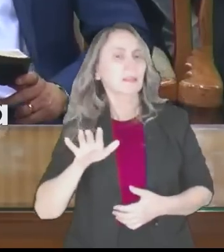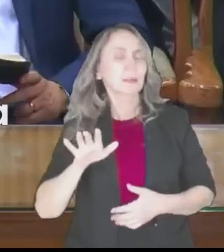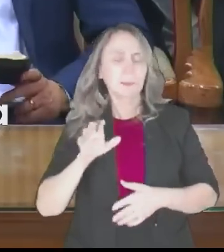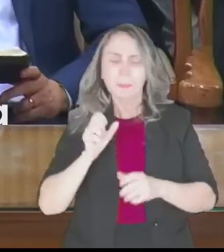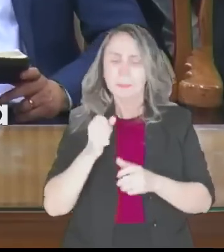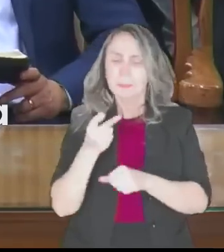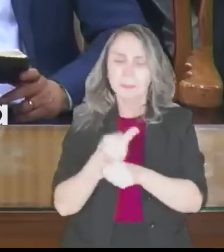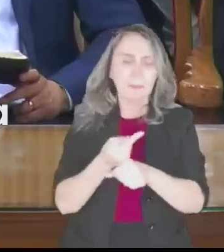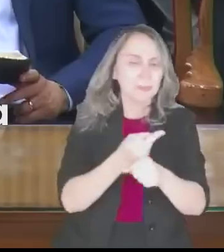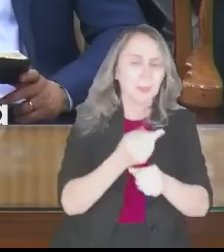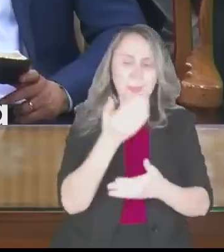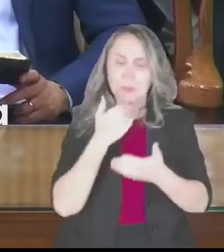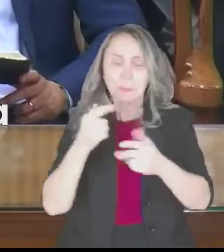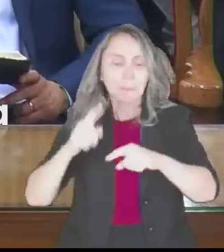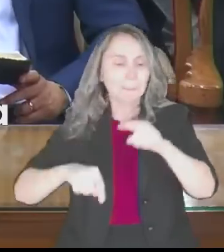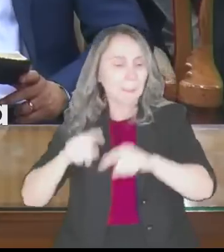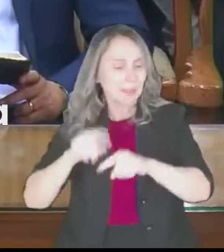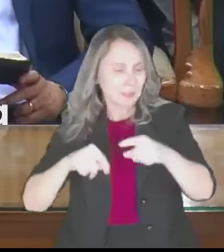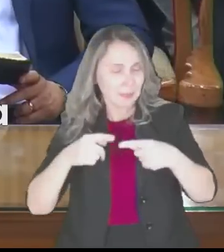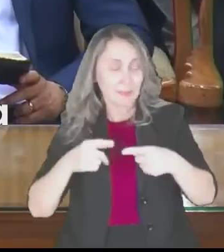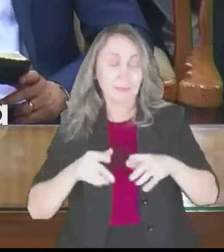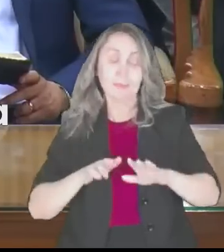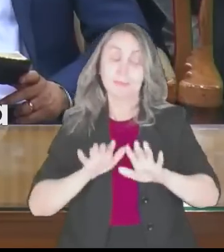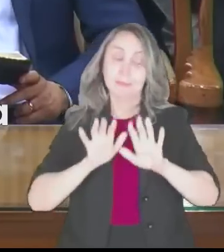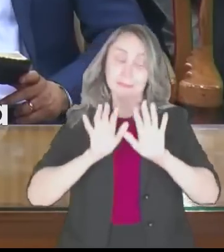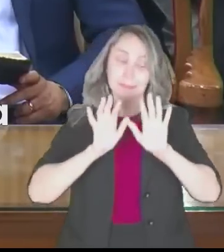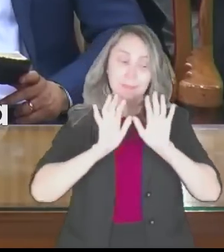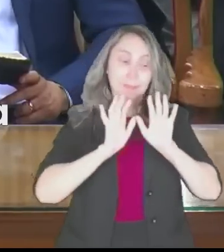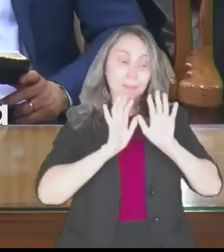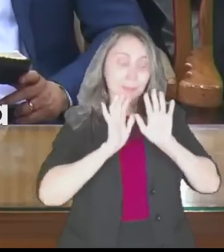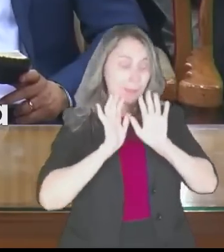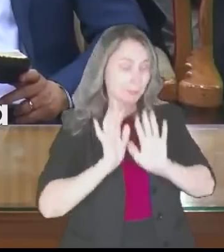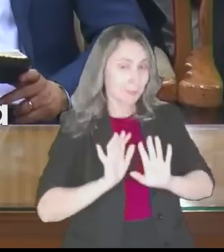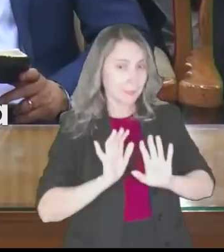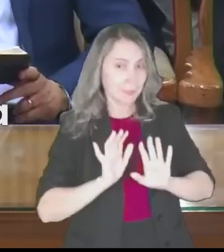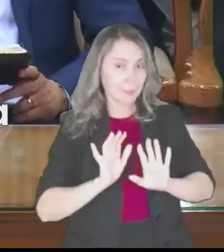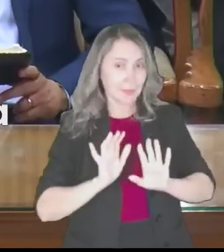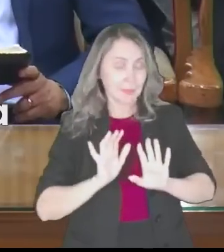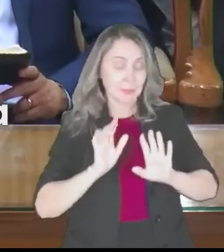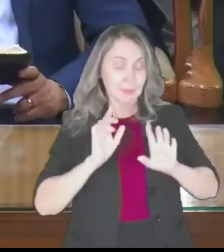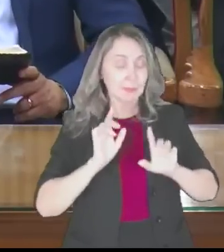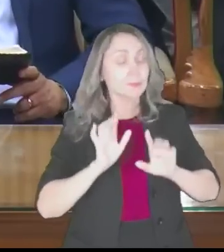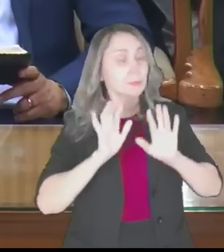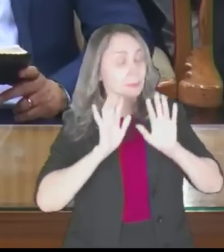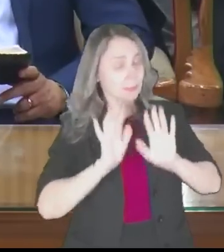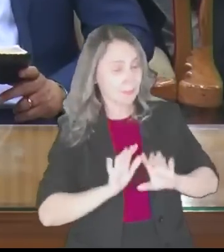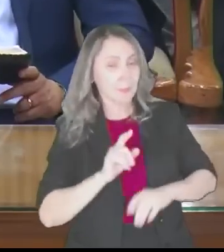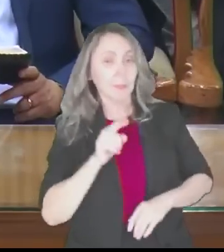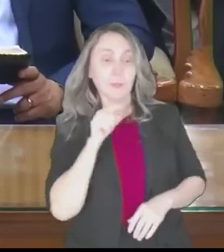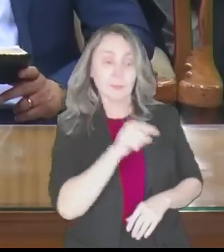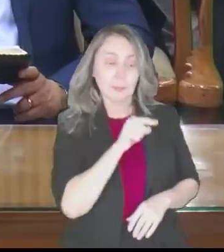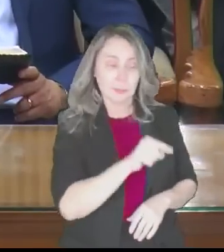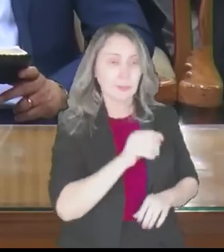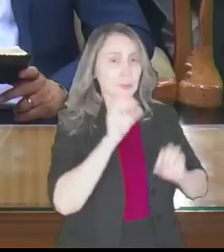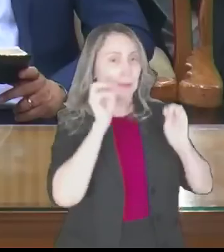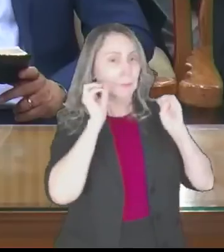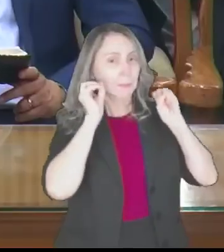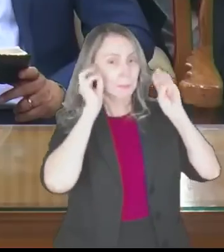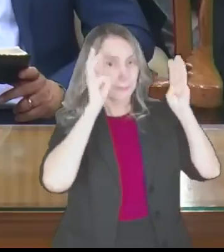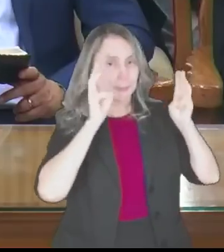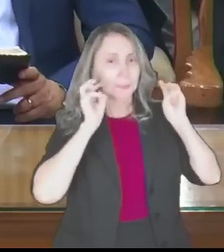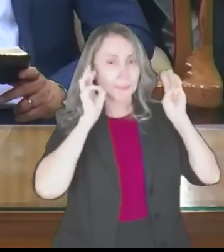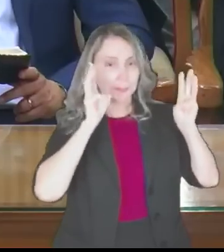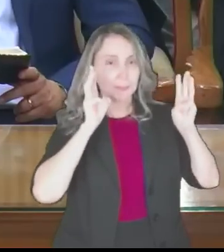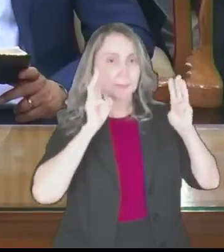atrás das coisas materiais. Porém é uma conjunção adversativa. Porém tu. Mas tem